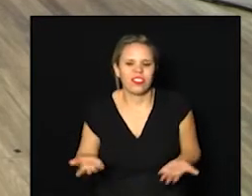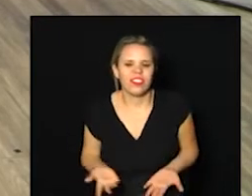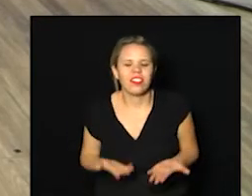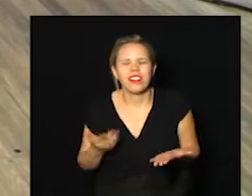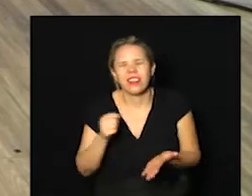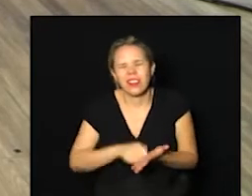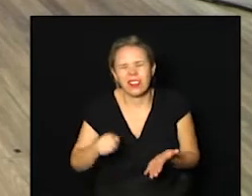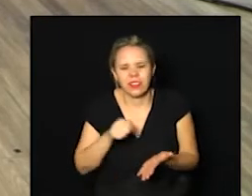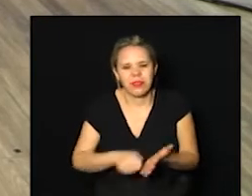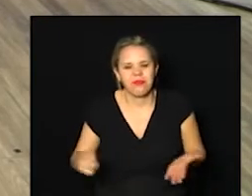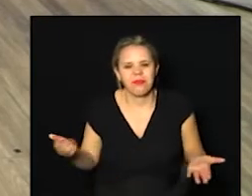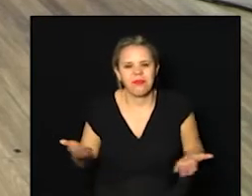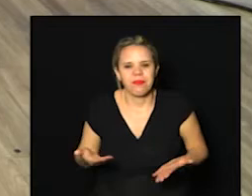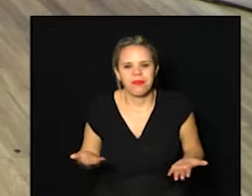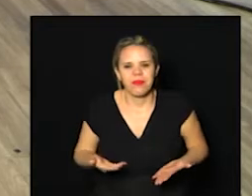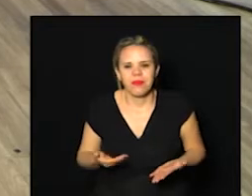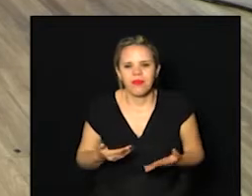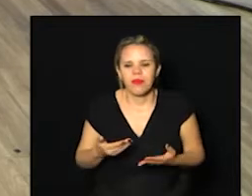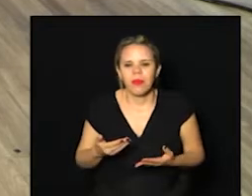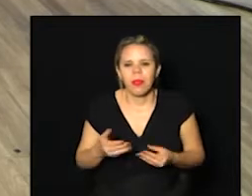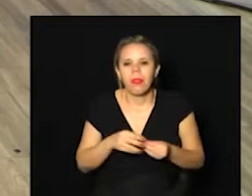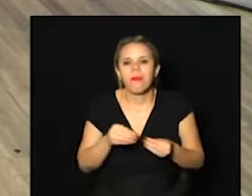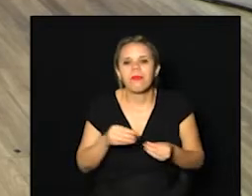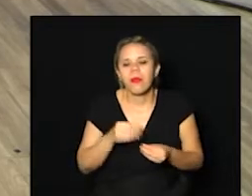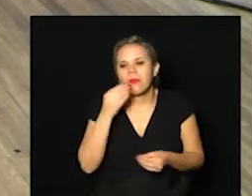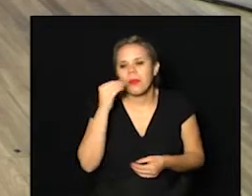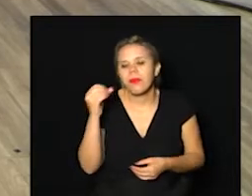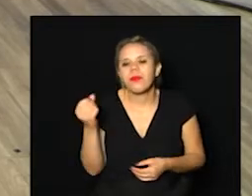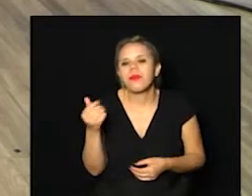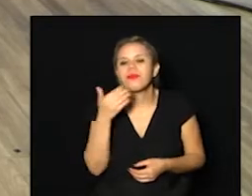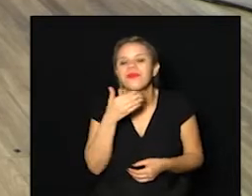dia, Michel? É salgado ou é doce?